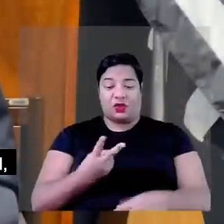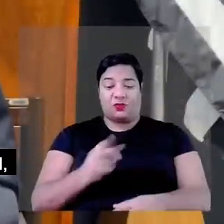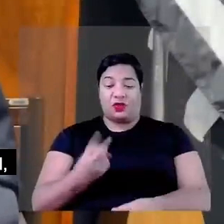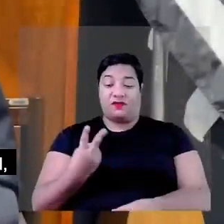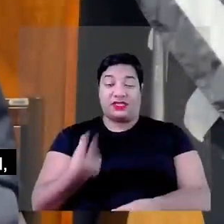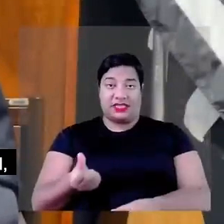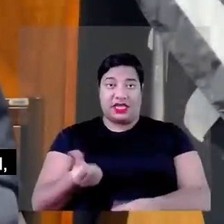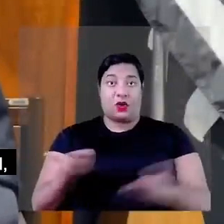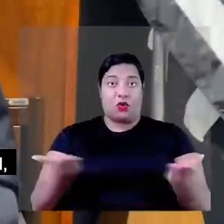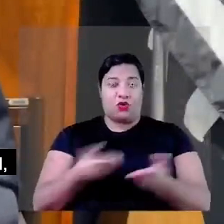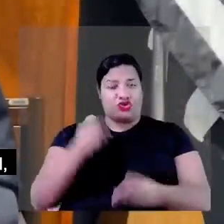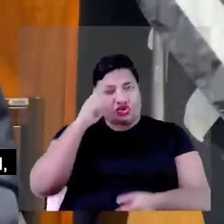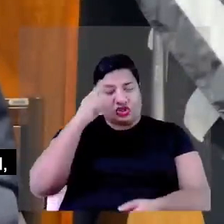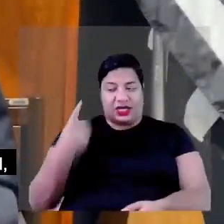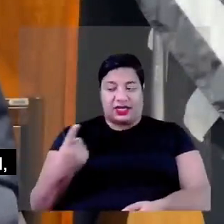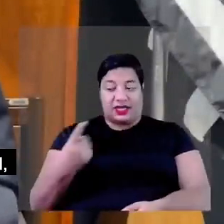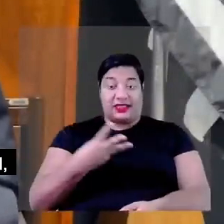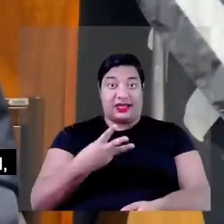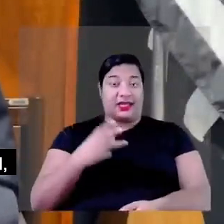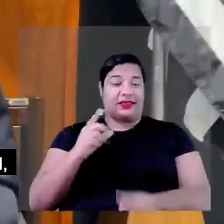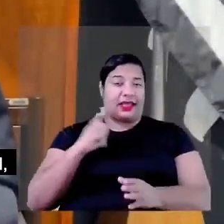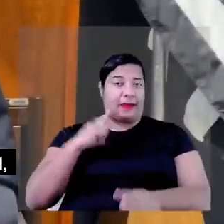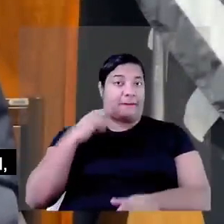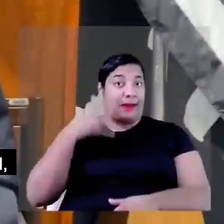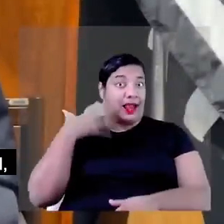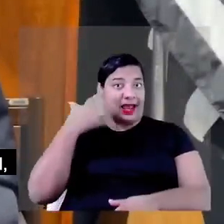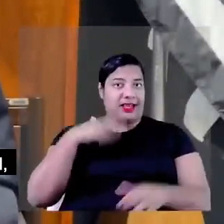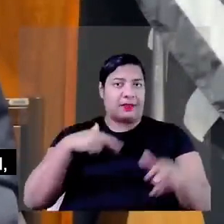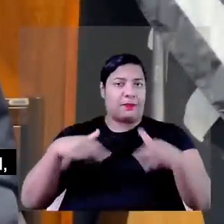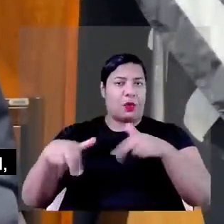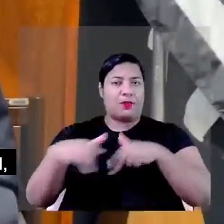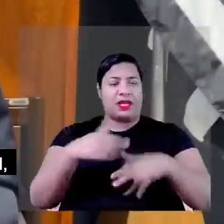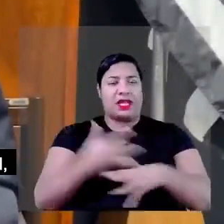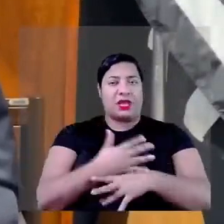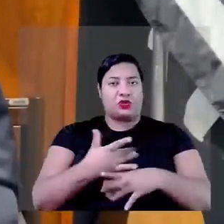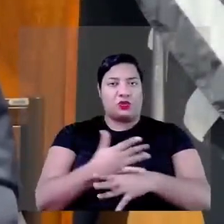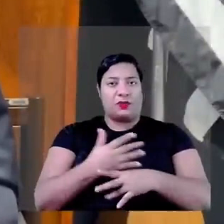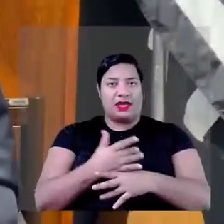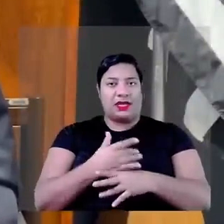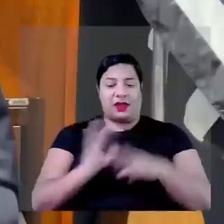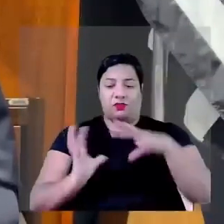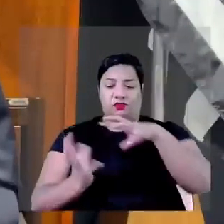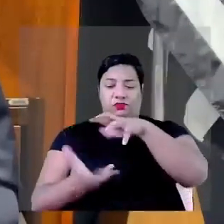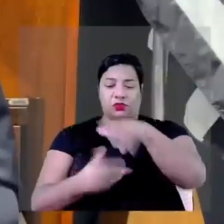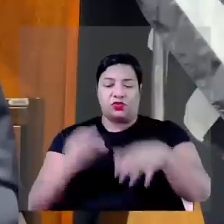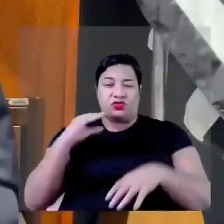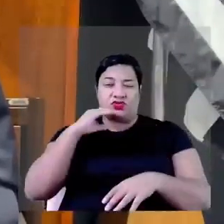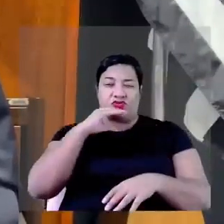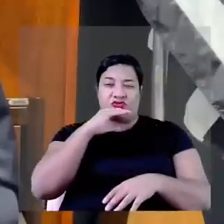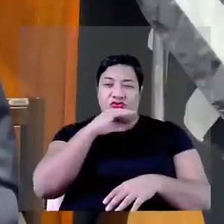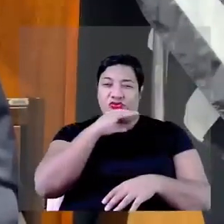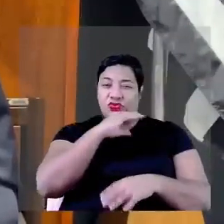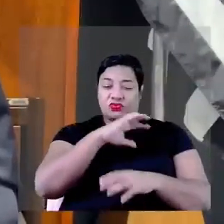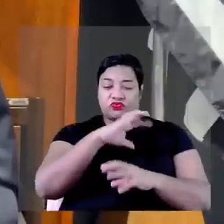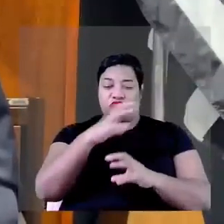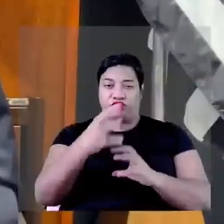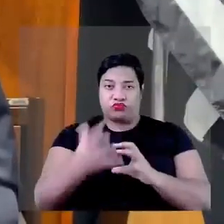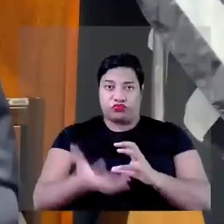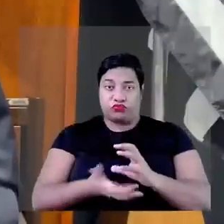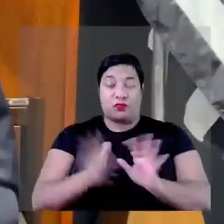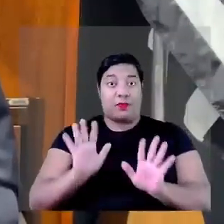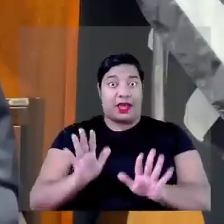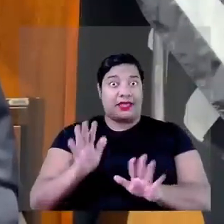13, teremos a palestra Mobilidade Urbana e Aquecimento Global. Importante tema. Amanhã, a